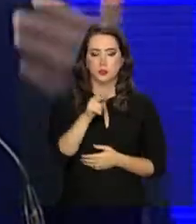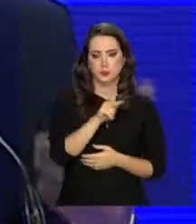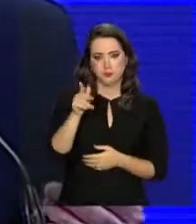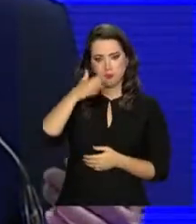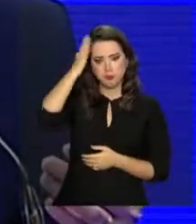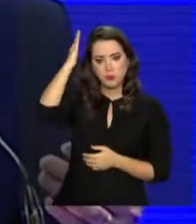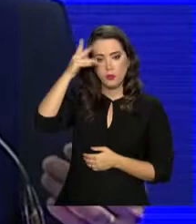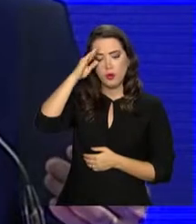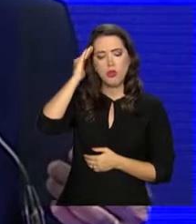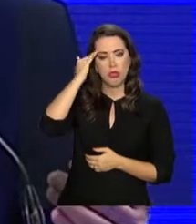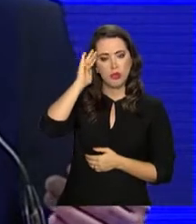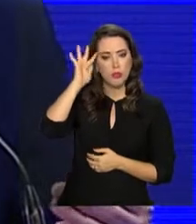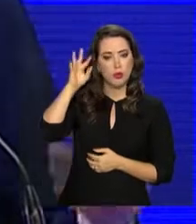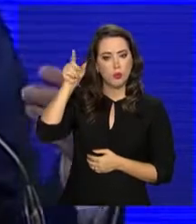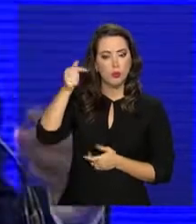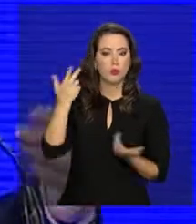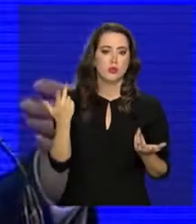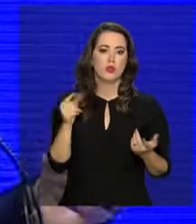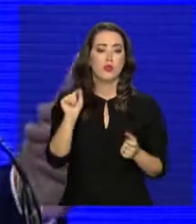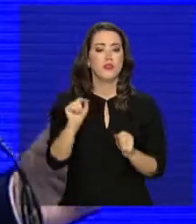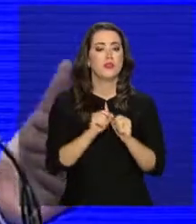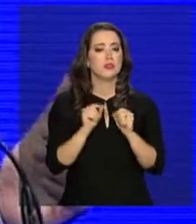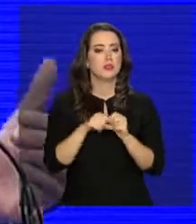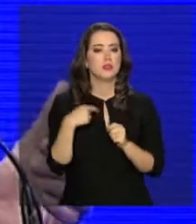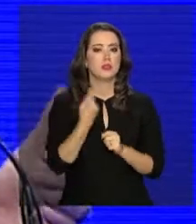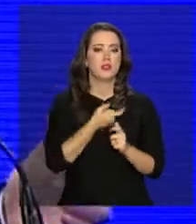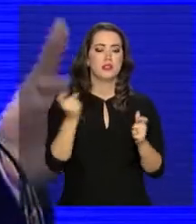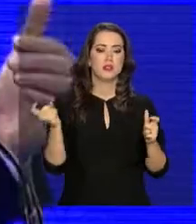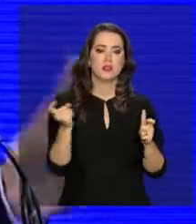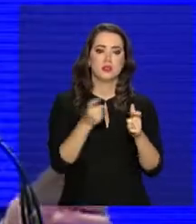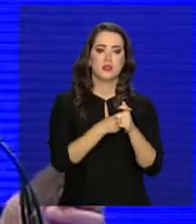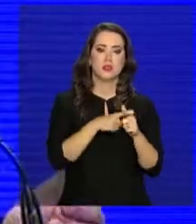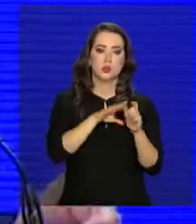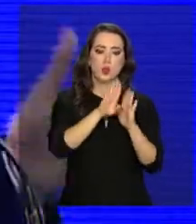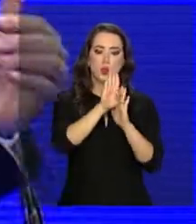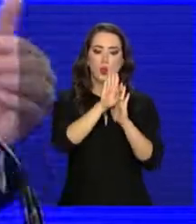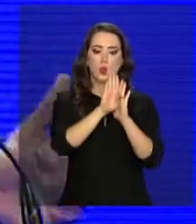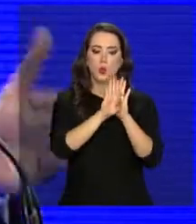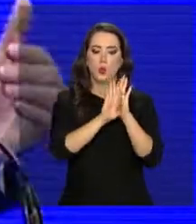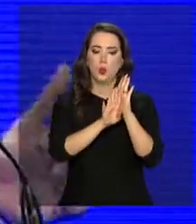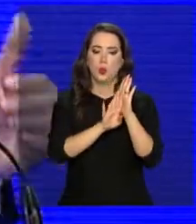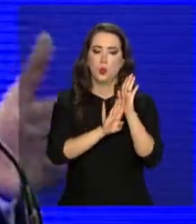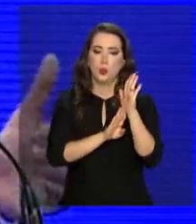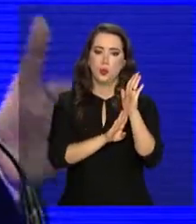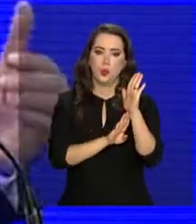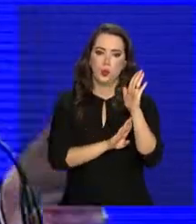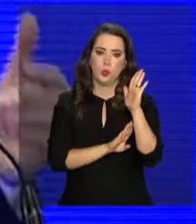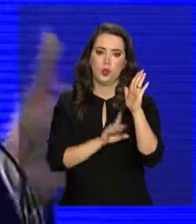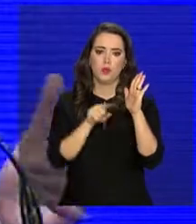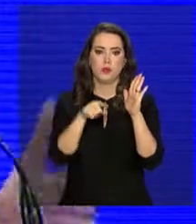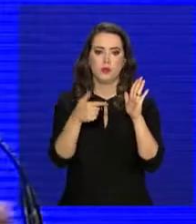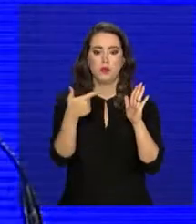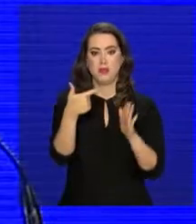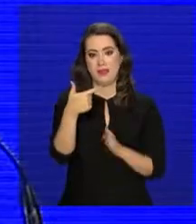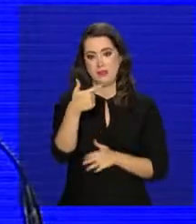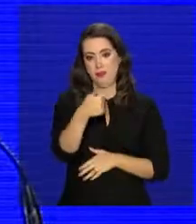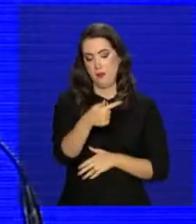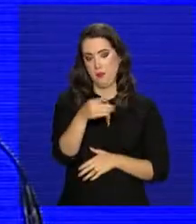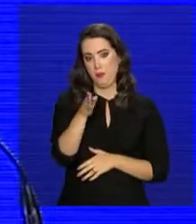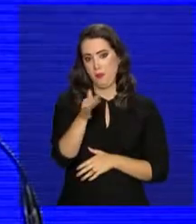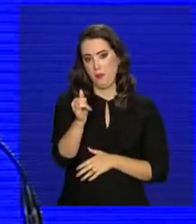compreendendo essa situação fez com que a nossa dívida diminuísse nada menos do que 27